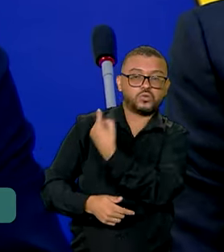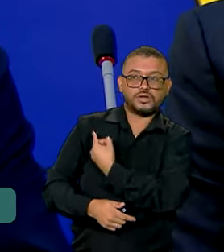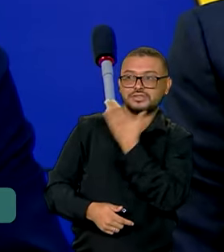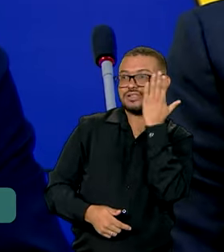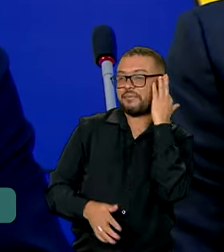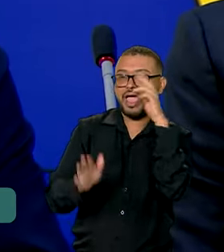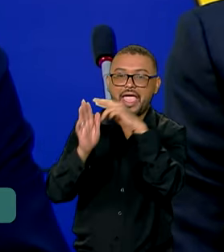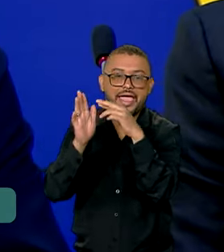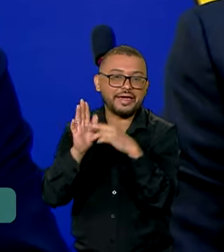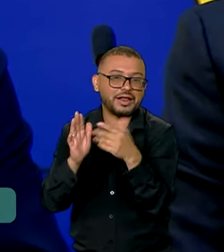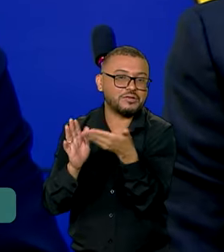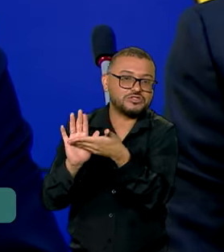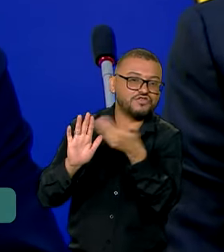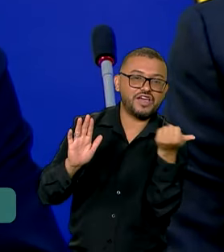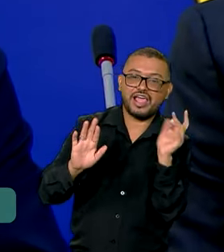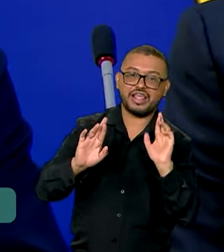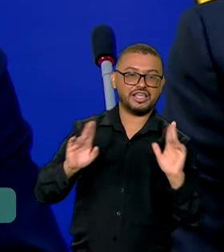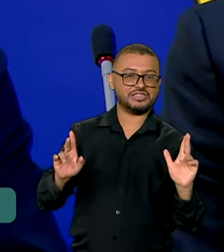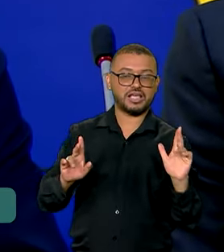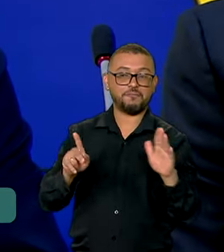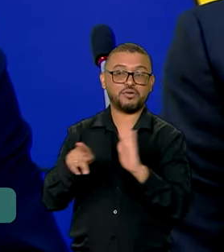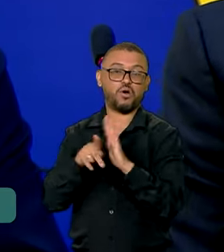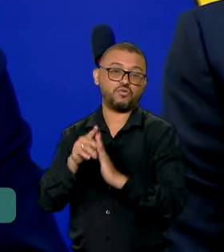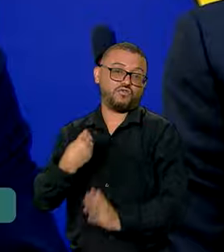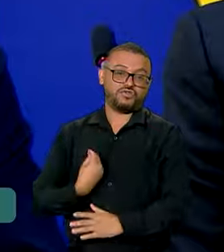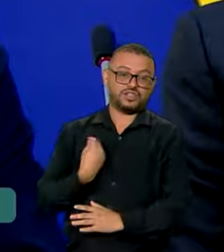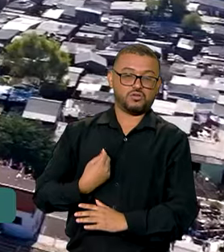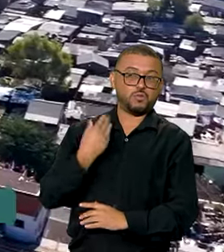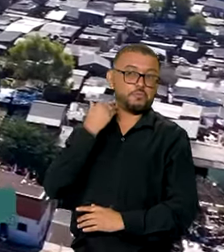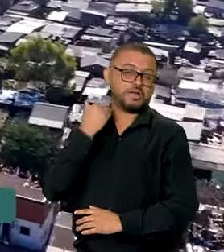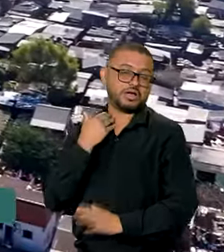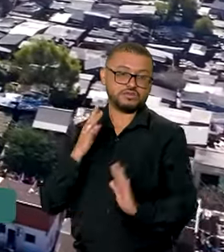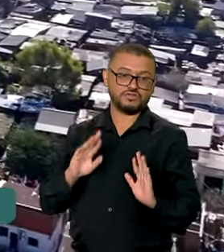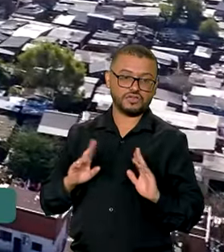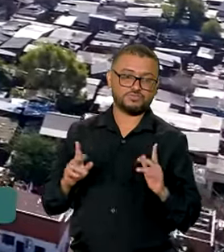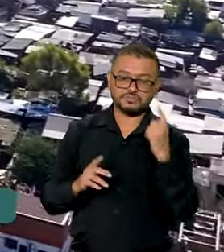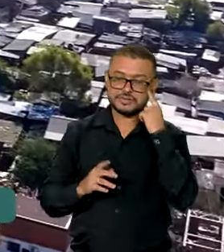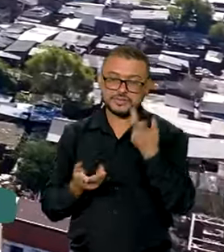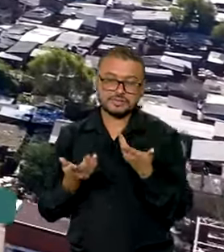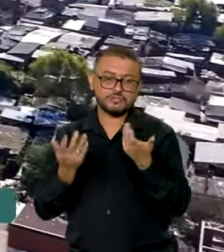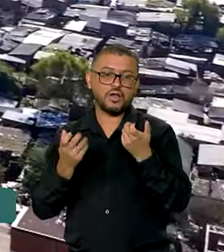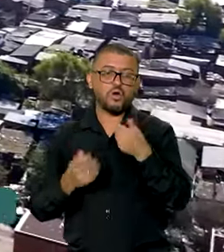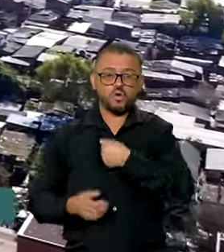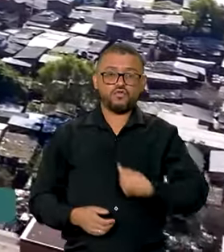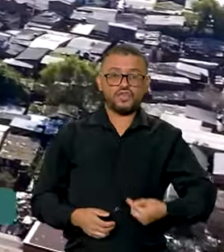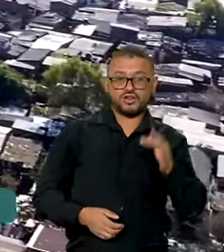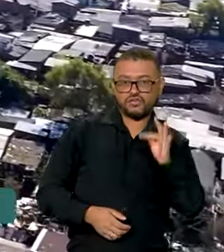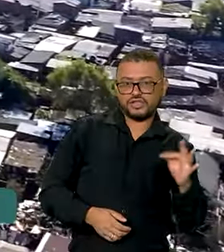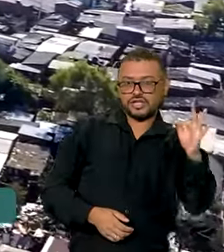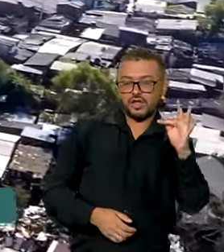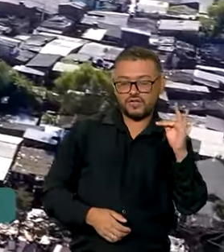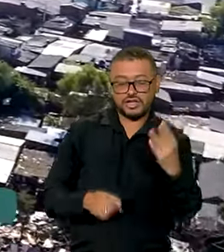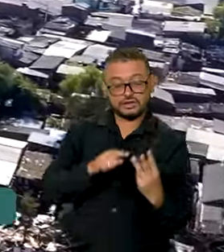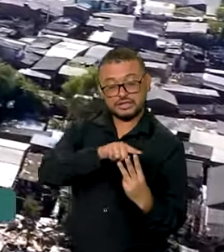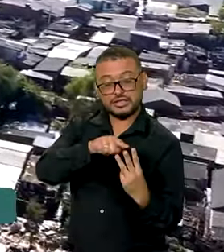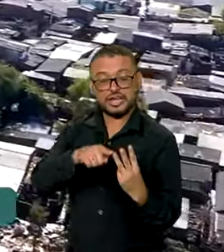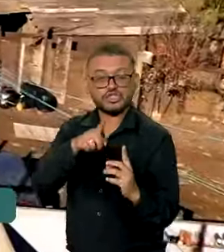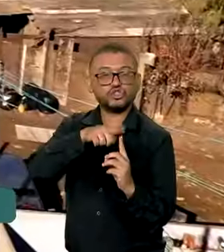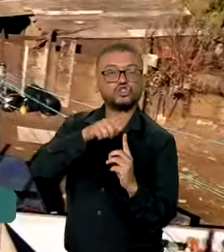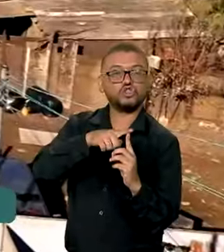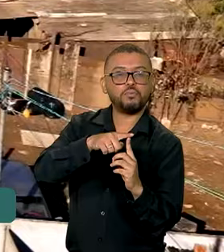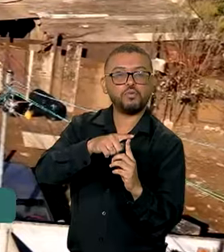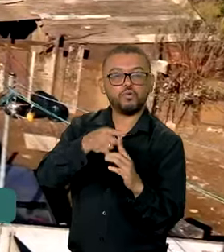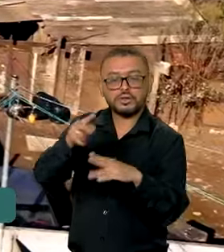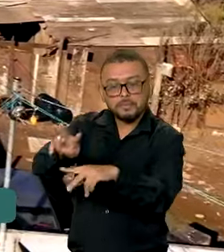normas e do dia a dia das instituições bancárias. O governo federal vai disponibilizar 3 linhas de crédito.